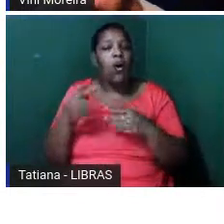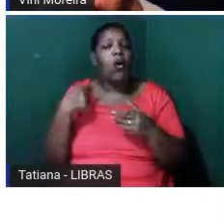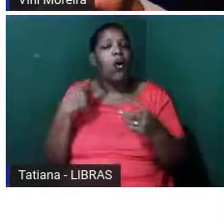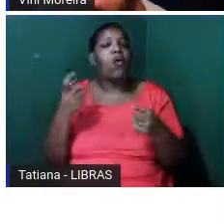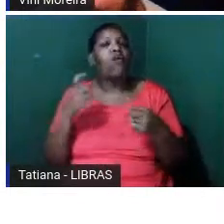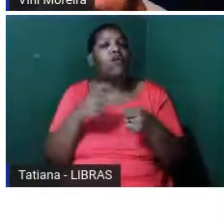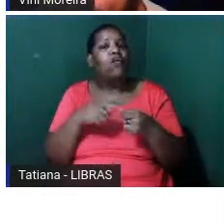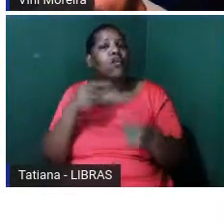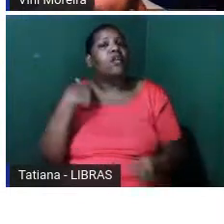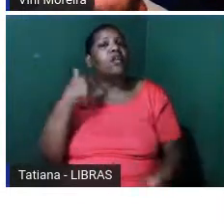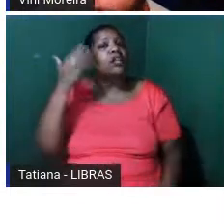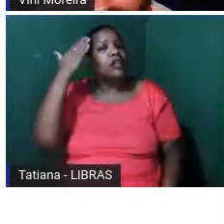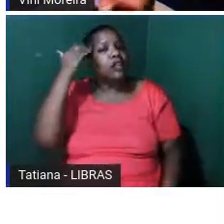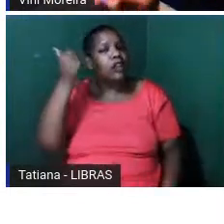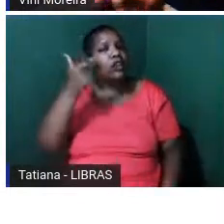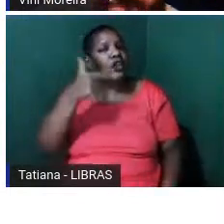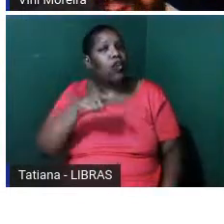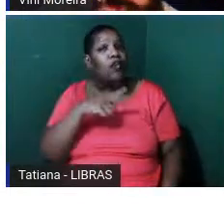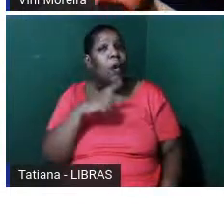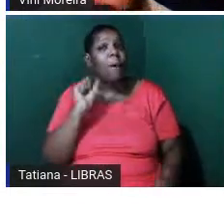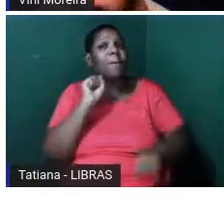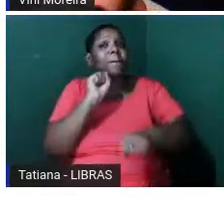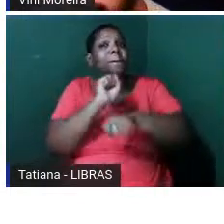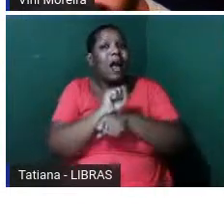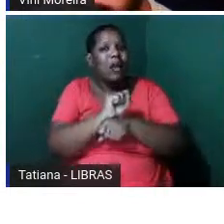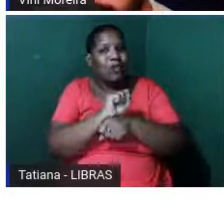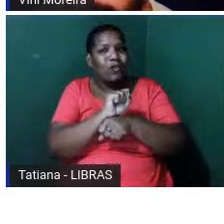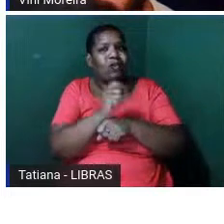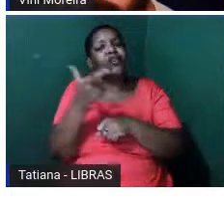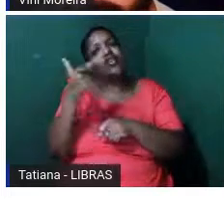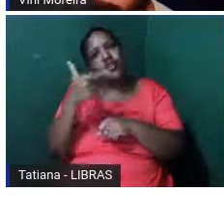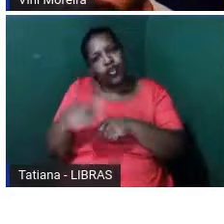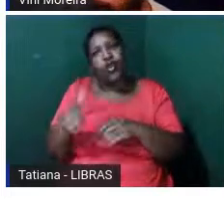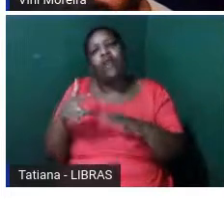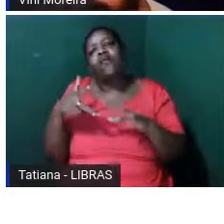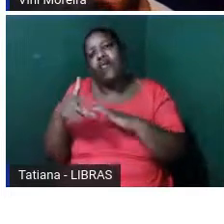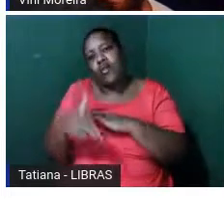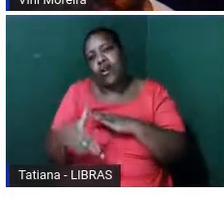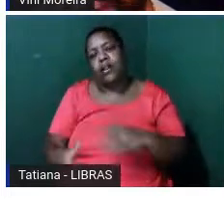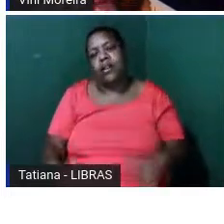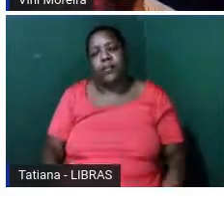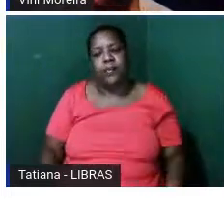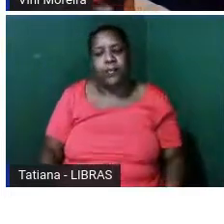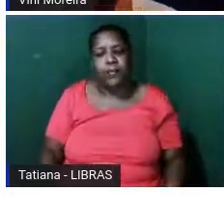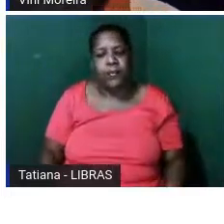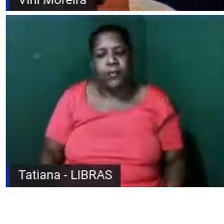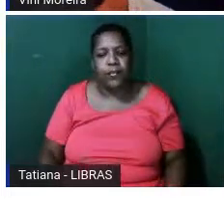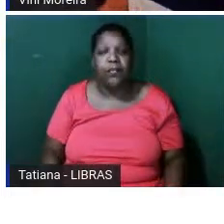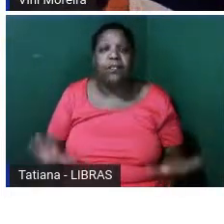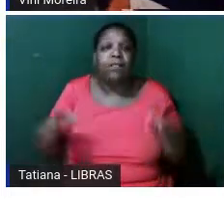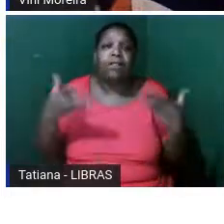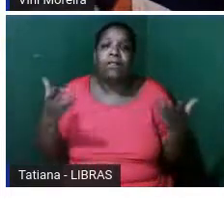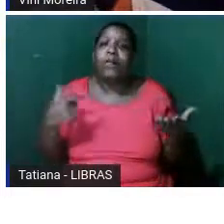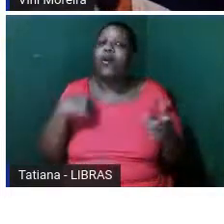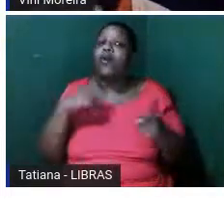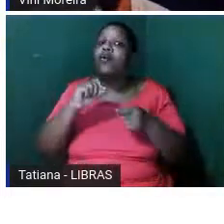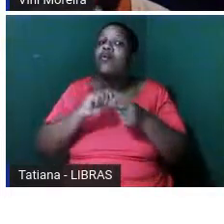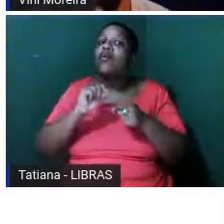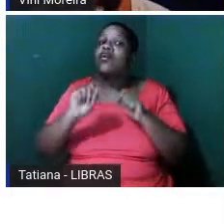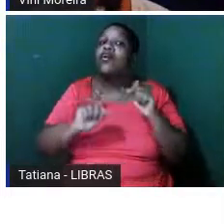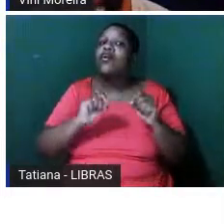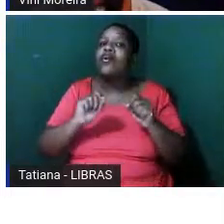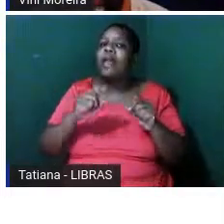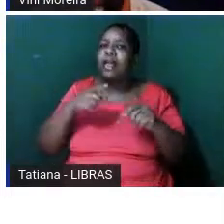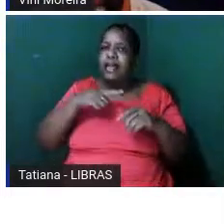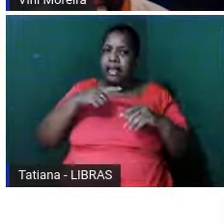aí de novo eu sei que ele tem outra pausa aqui eu vou cortar também e nisso a gente vai ter o seguinte a gente vai ter